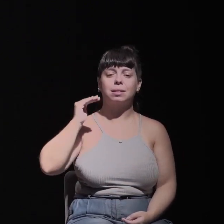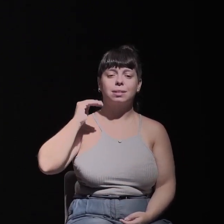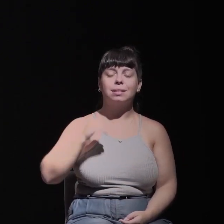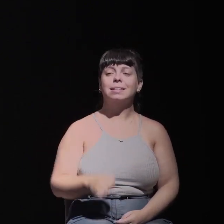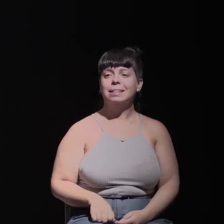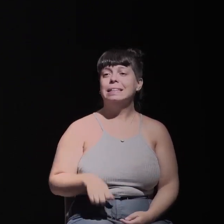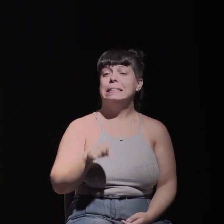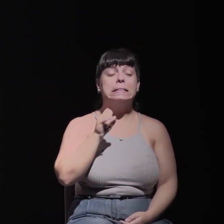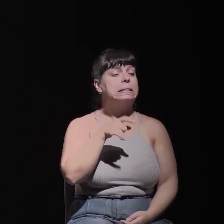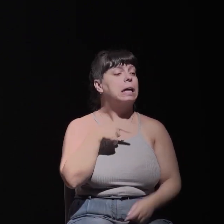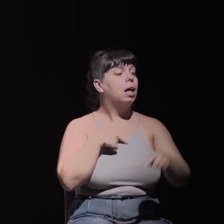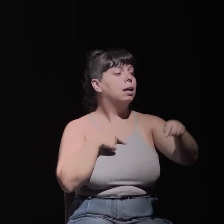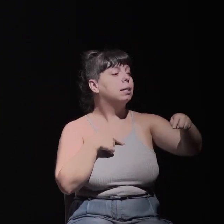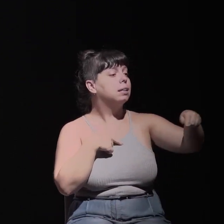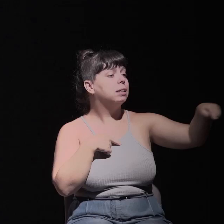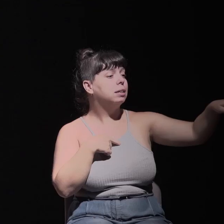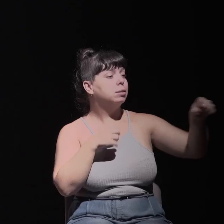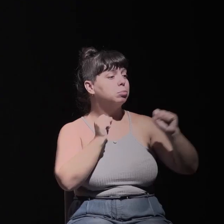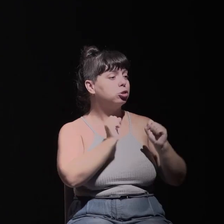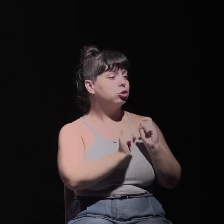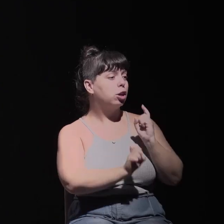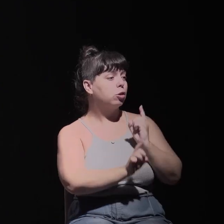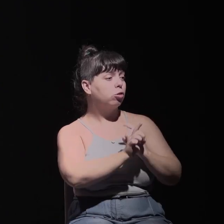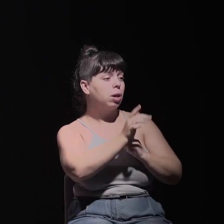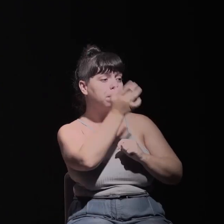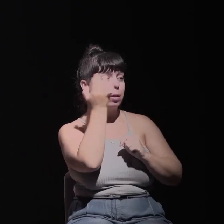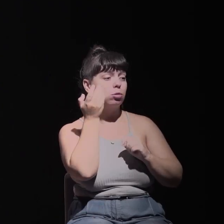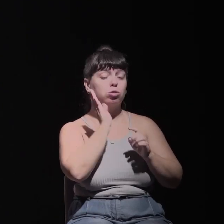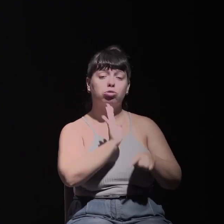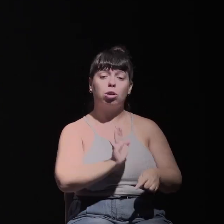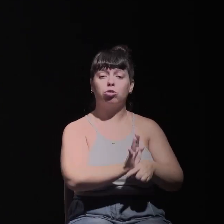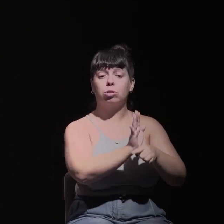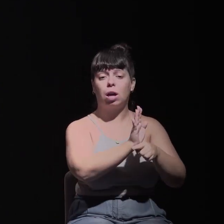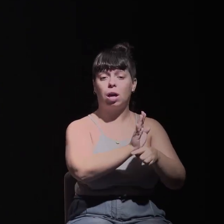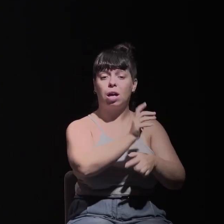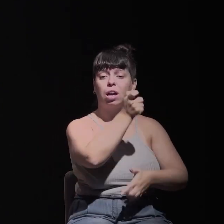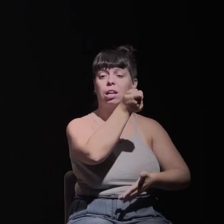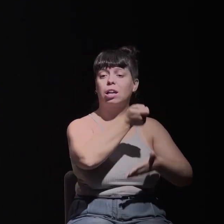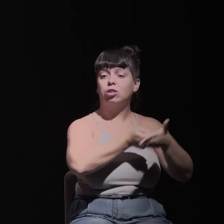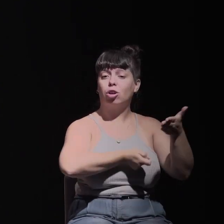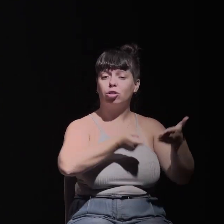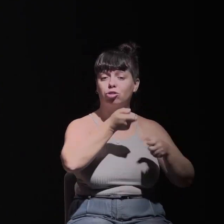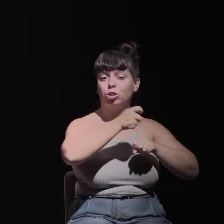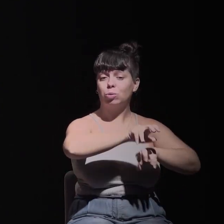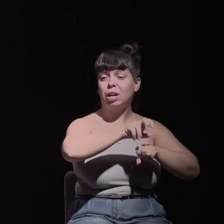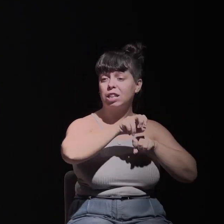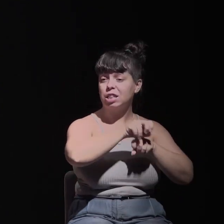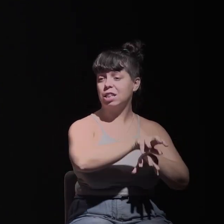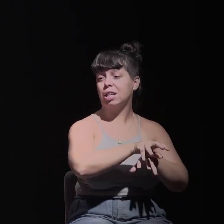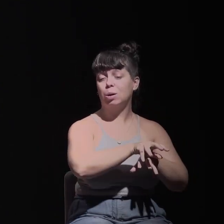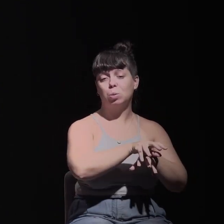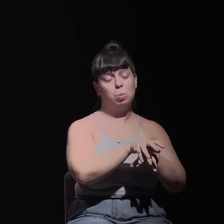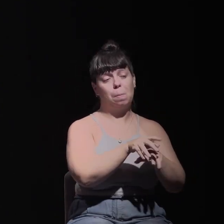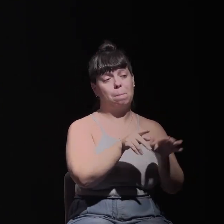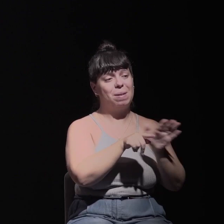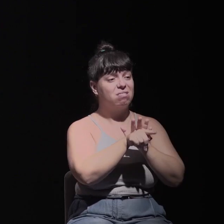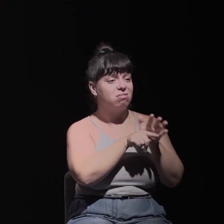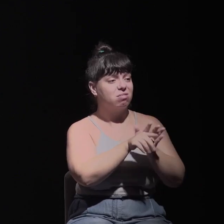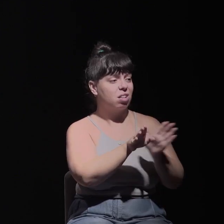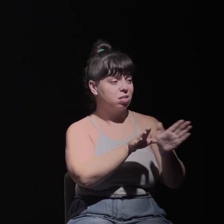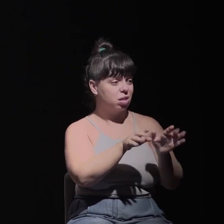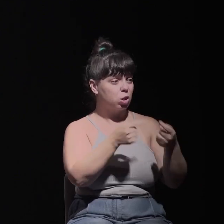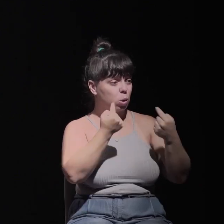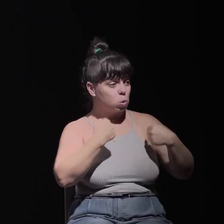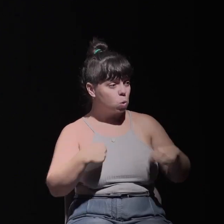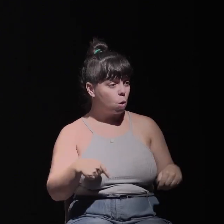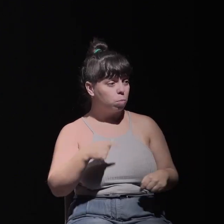poderiam encontrar com pessoas que já contribuíram para relatórios de educação, sobre pesquisas de acesso e tudo mais, que, com o seu